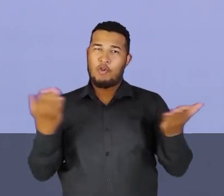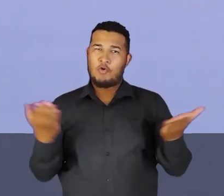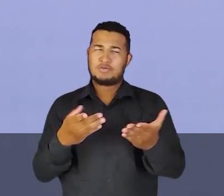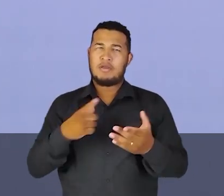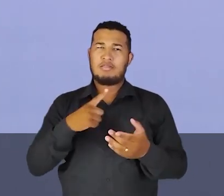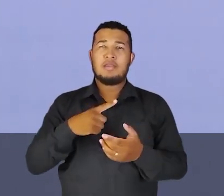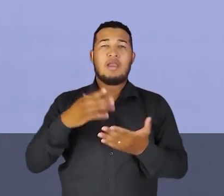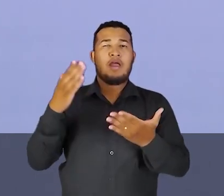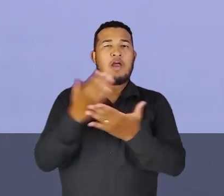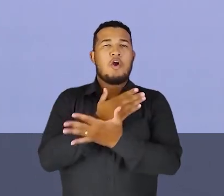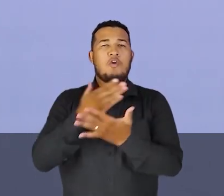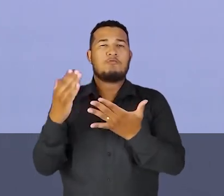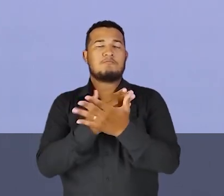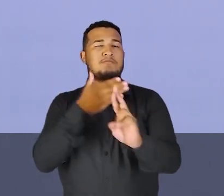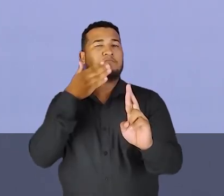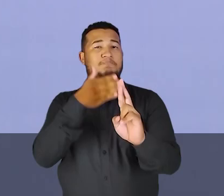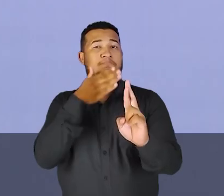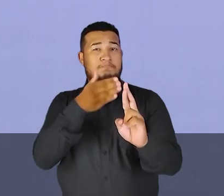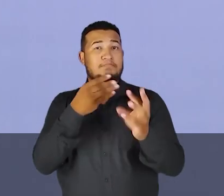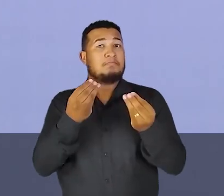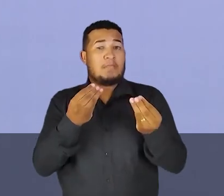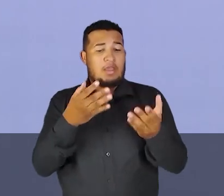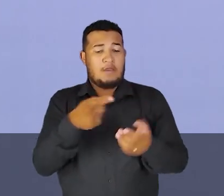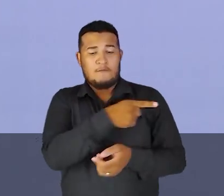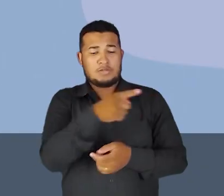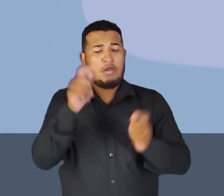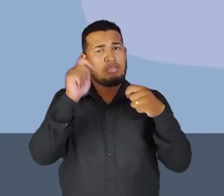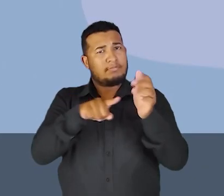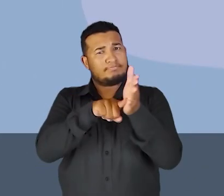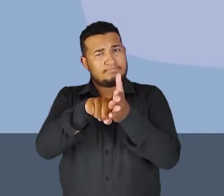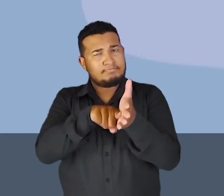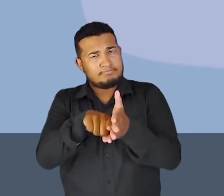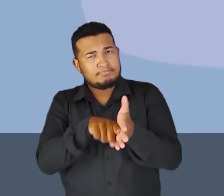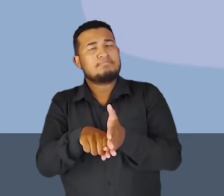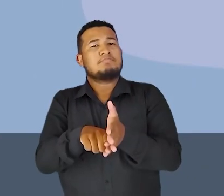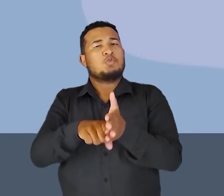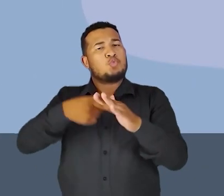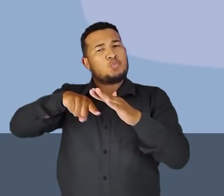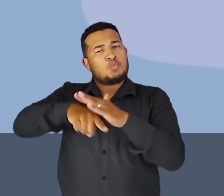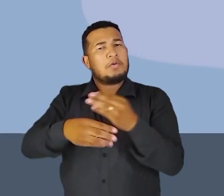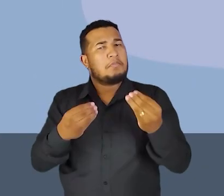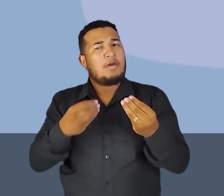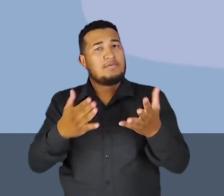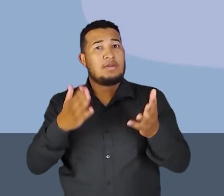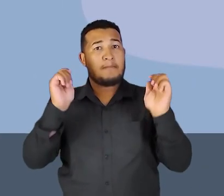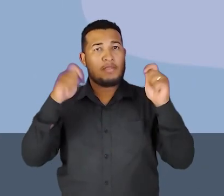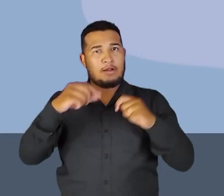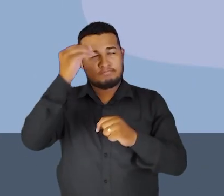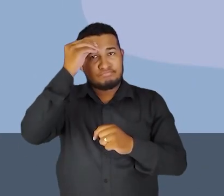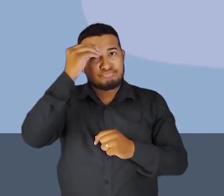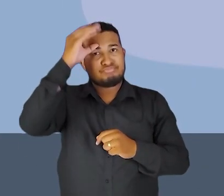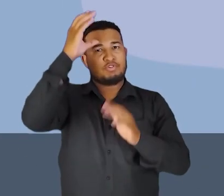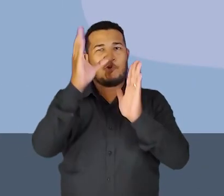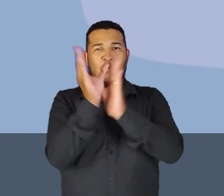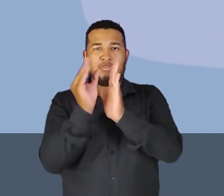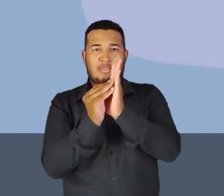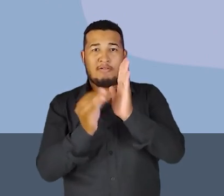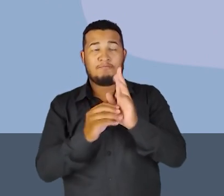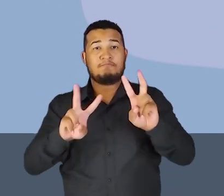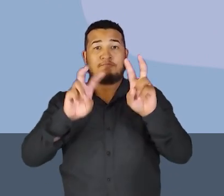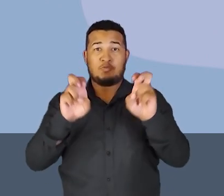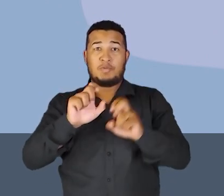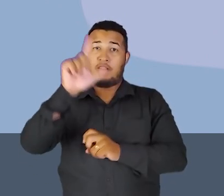vocês algumas fontes que você pode pesquisar mais para se enriquecer neste conteúdo sobre